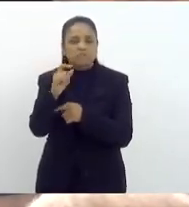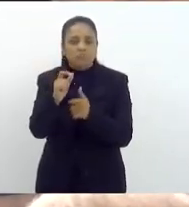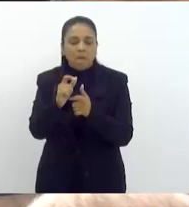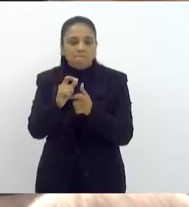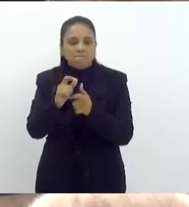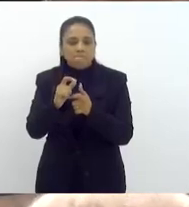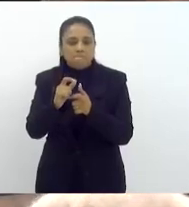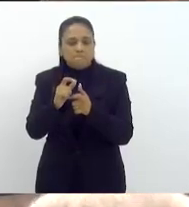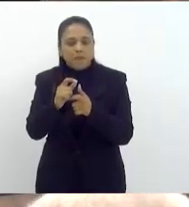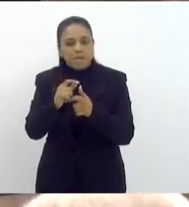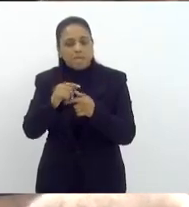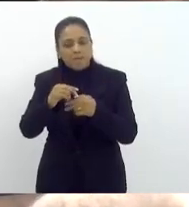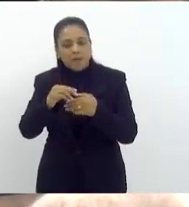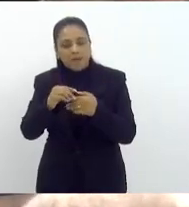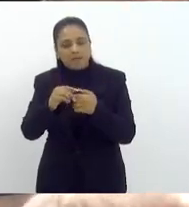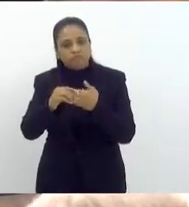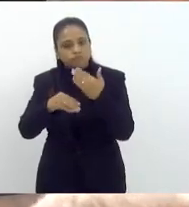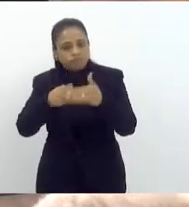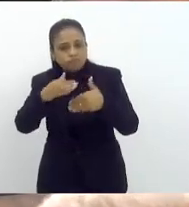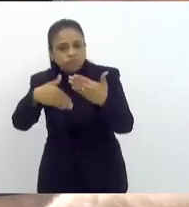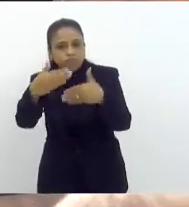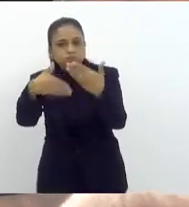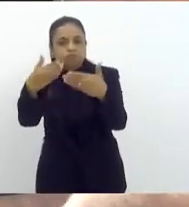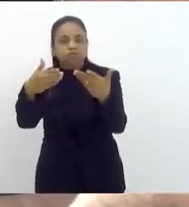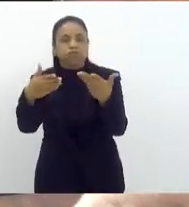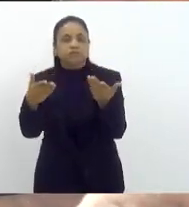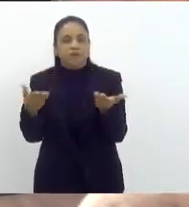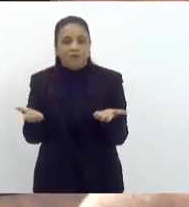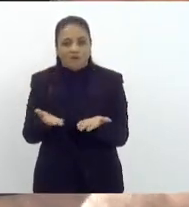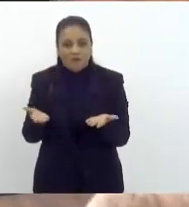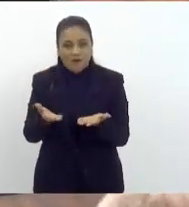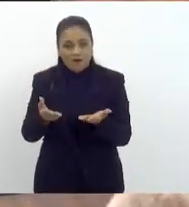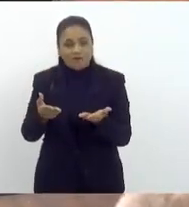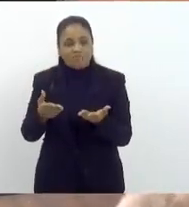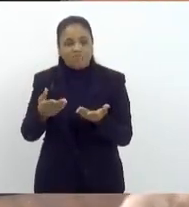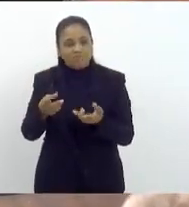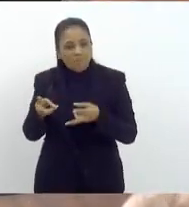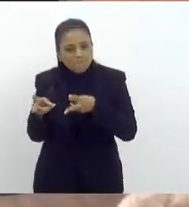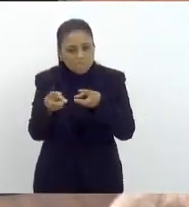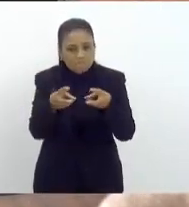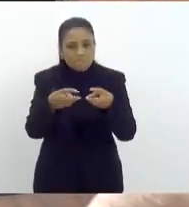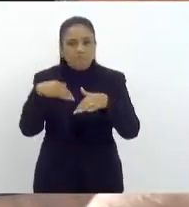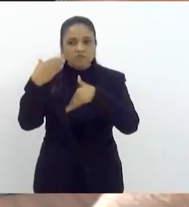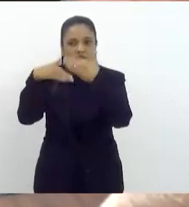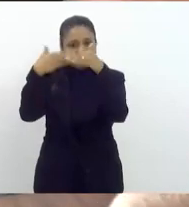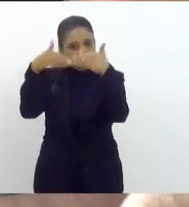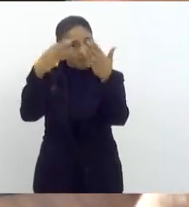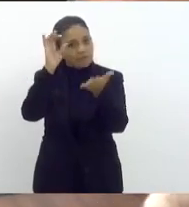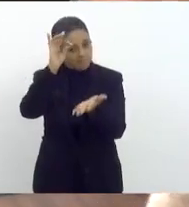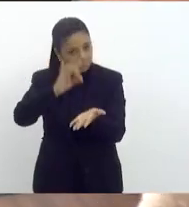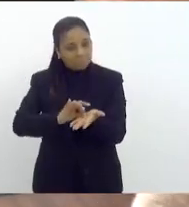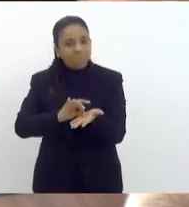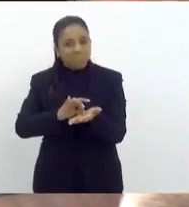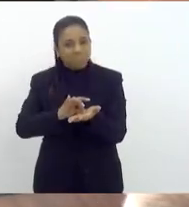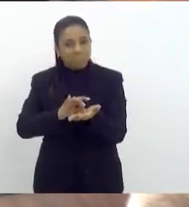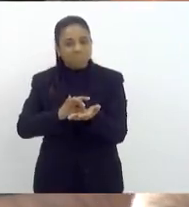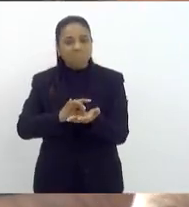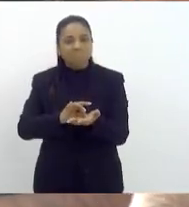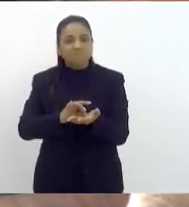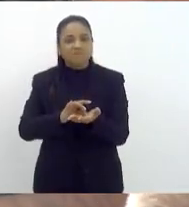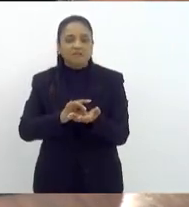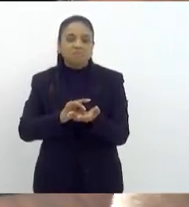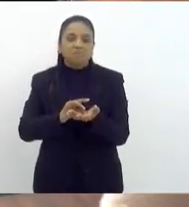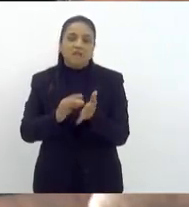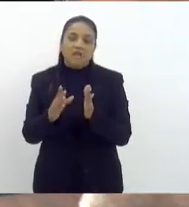dias Amém e nós estamos vendo aí um avanço Claro da ciência e eu sei por exemplo poderia